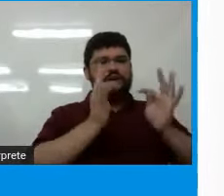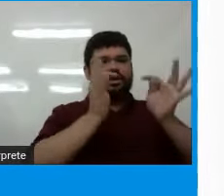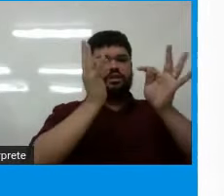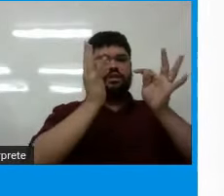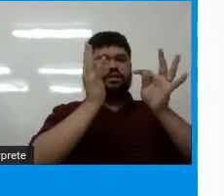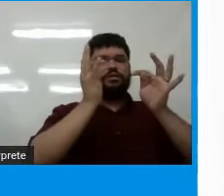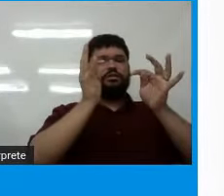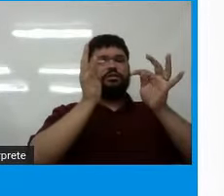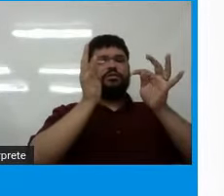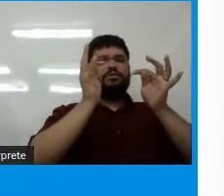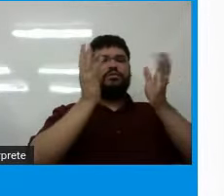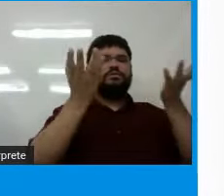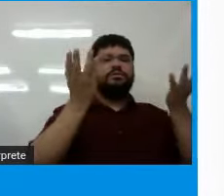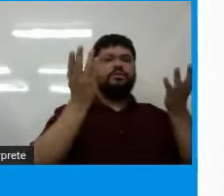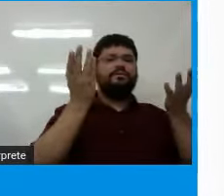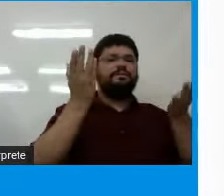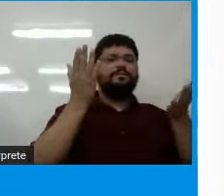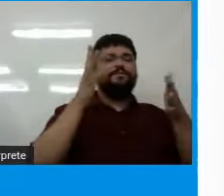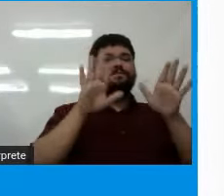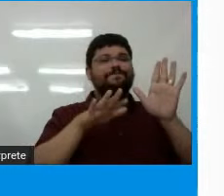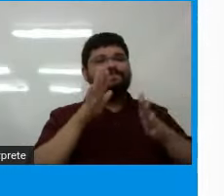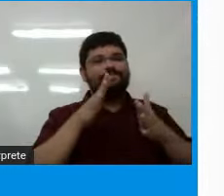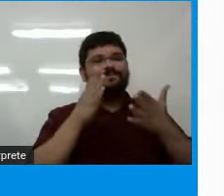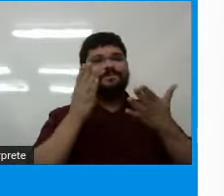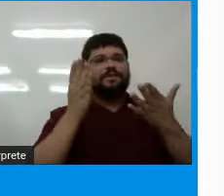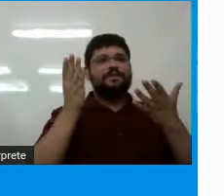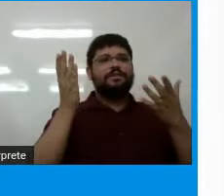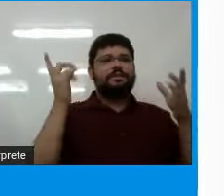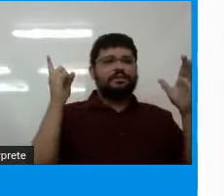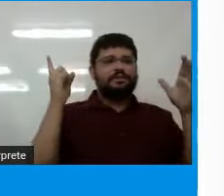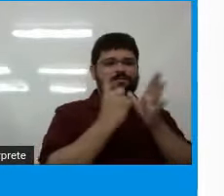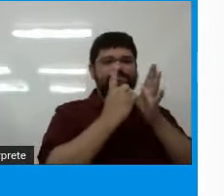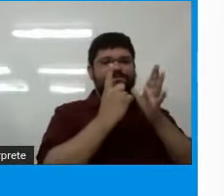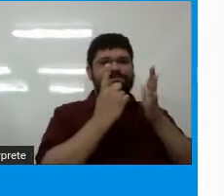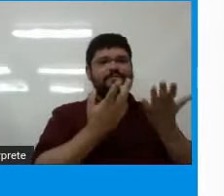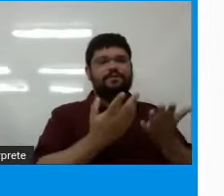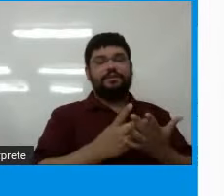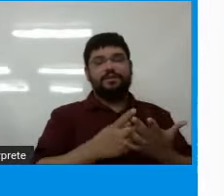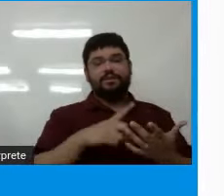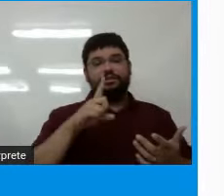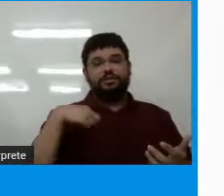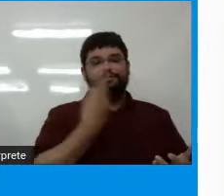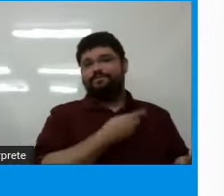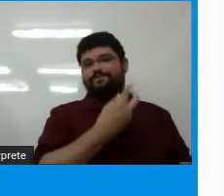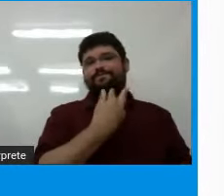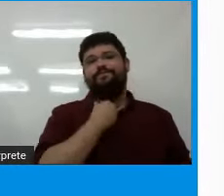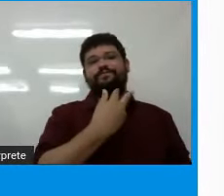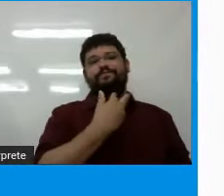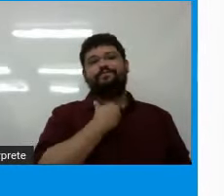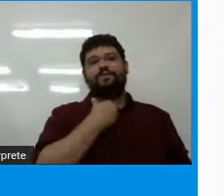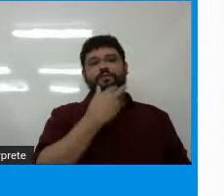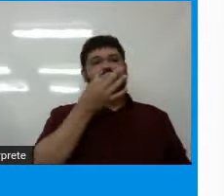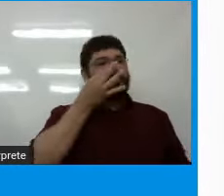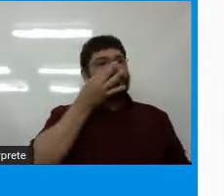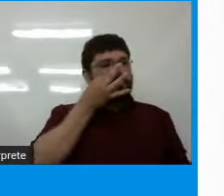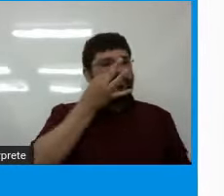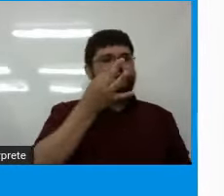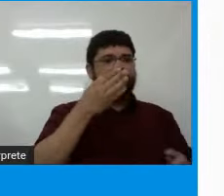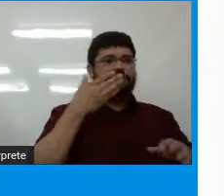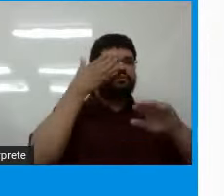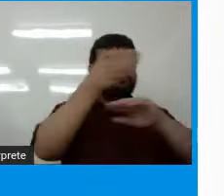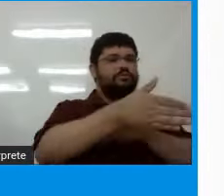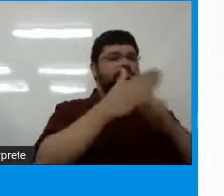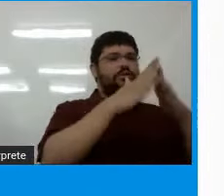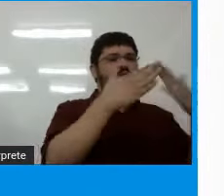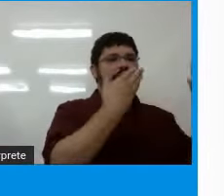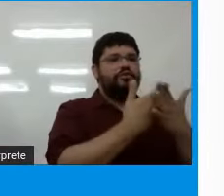esse distanciamento, né? Então, assim, a gente ficou sem poder ir presencialmente às escolas, interagir